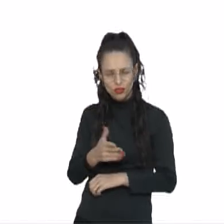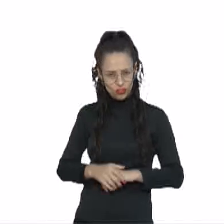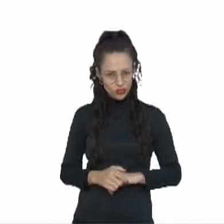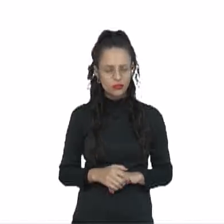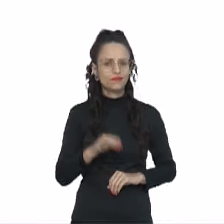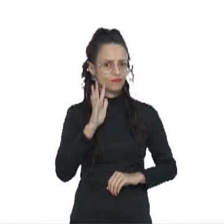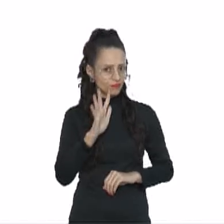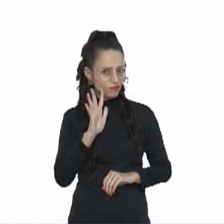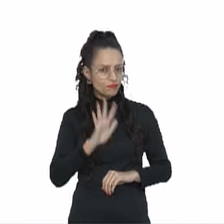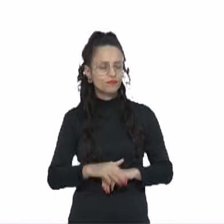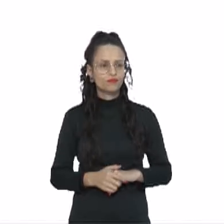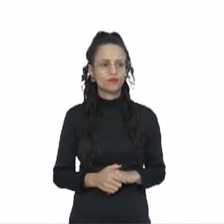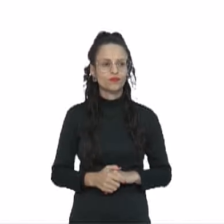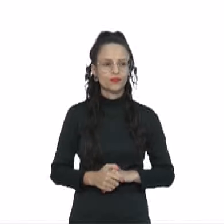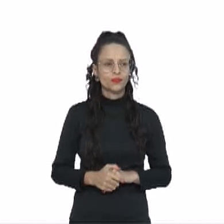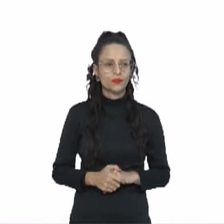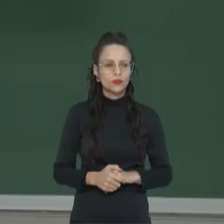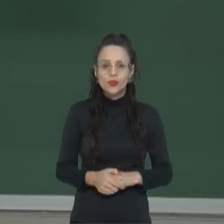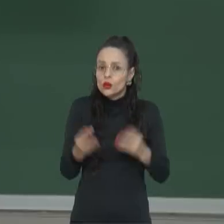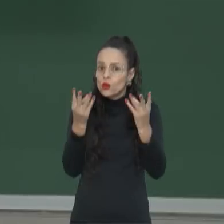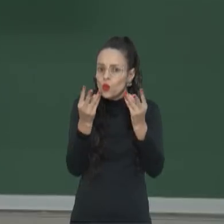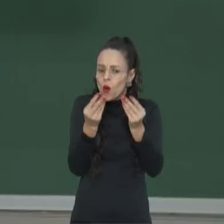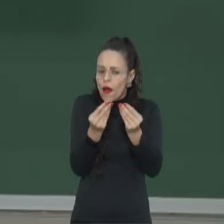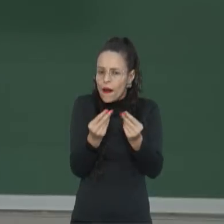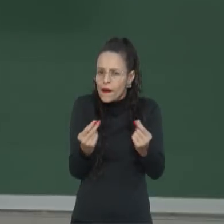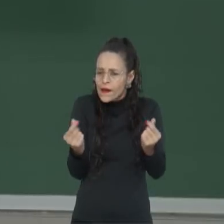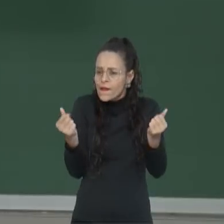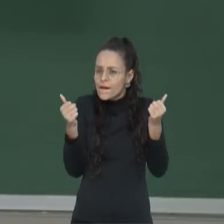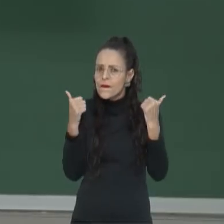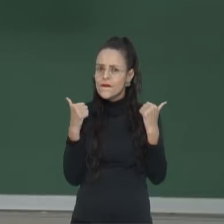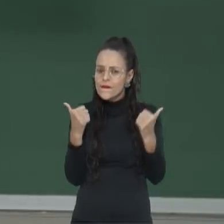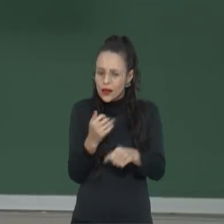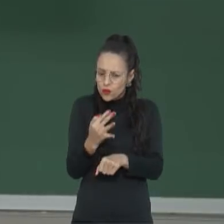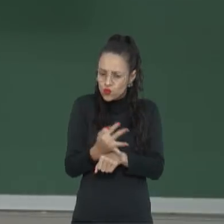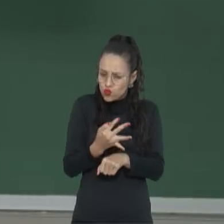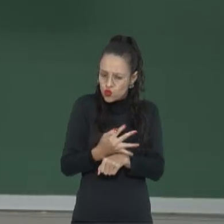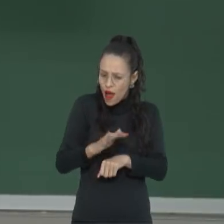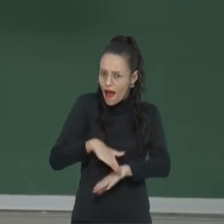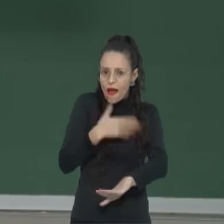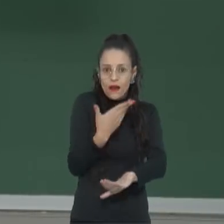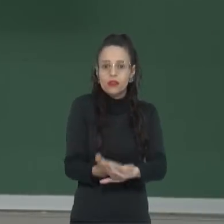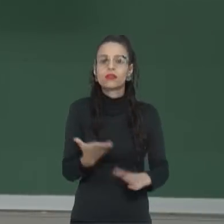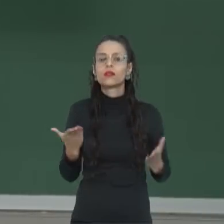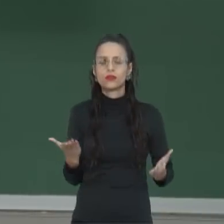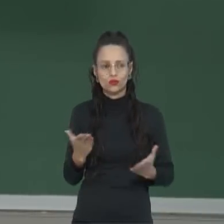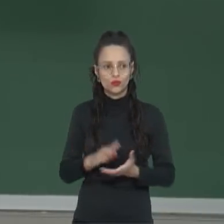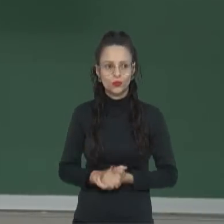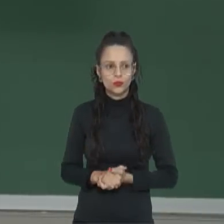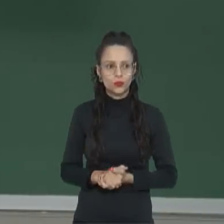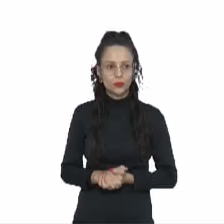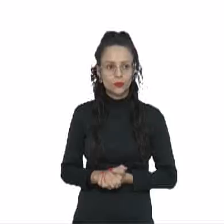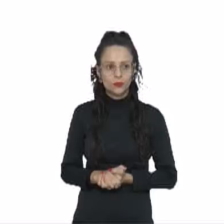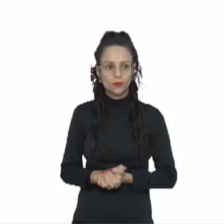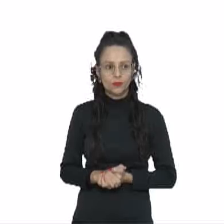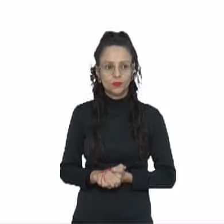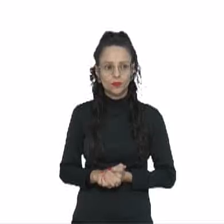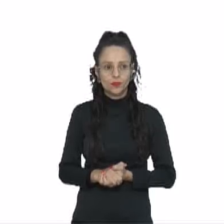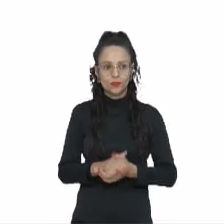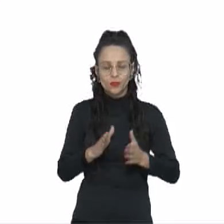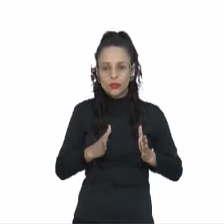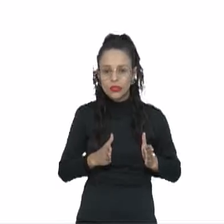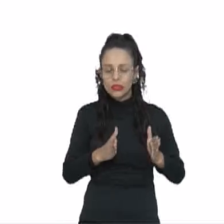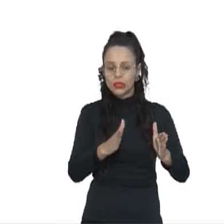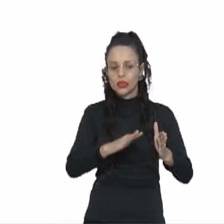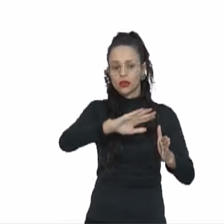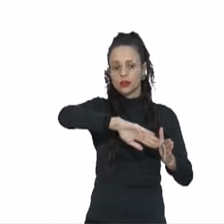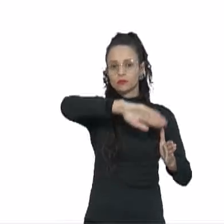bacana, a qualidade da estrada aguentar tudo isso até hoje, né? Ligava os picos nevados dos